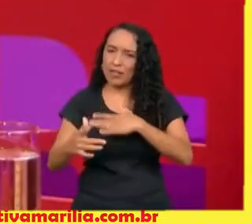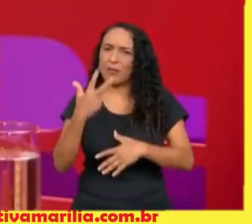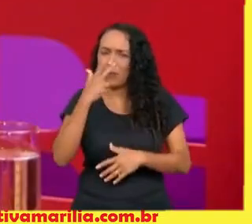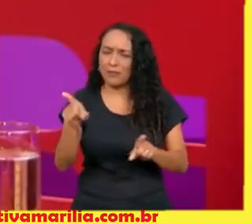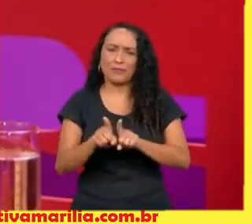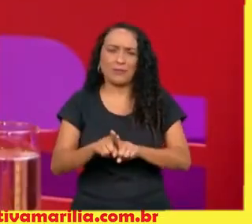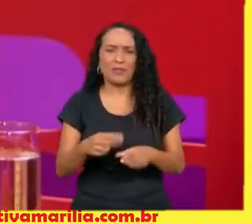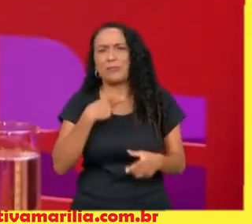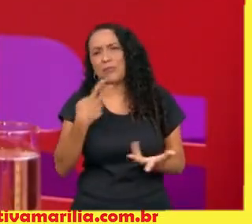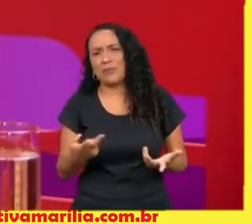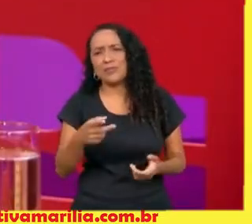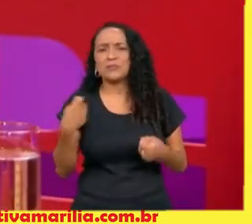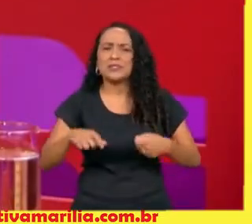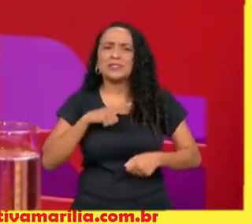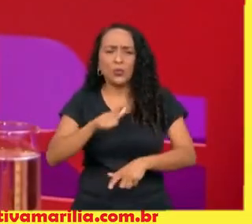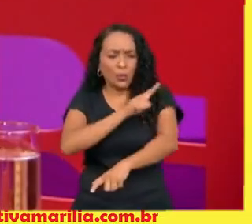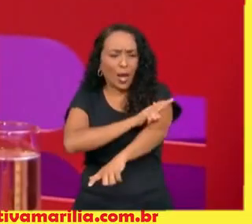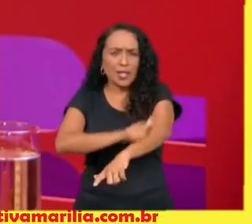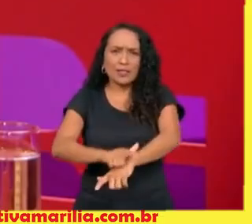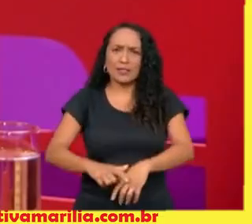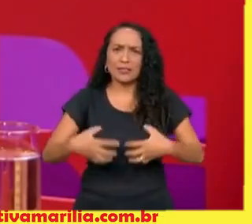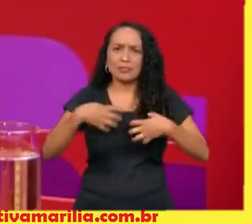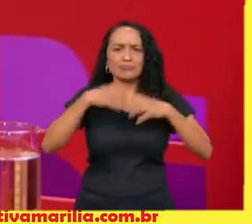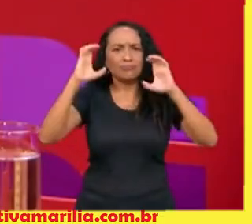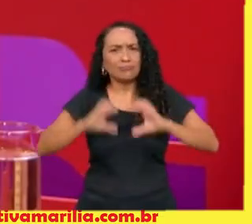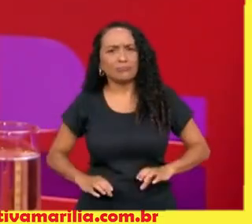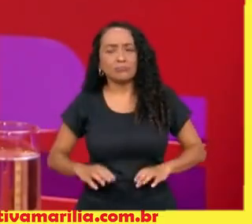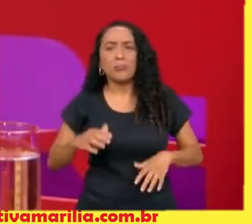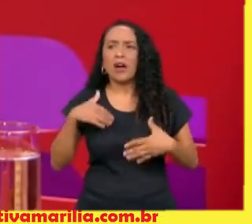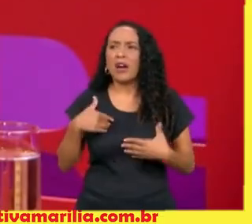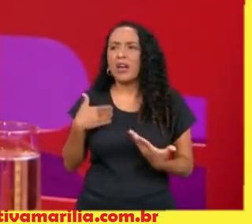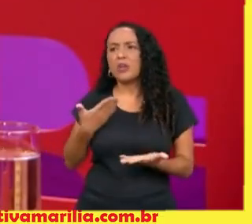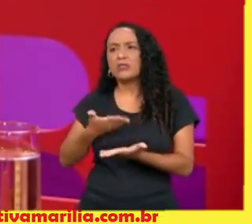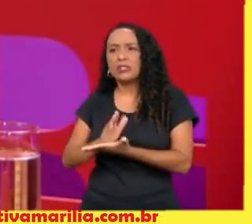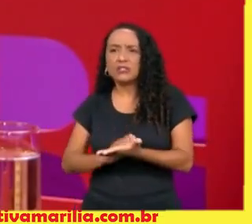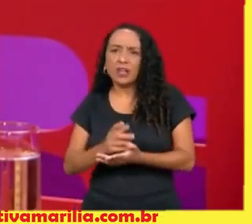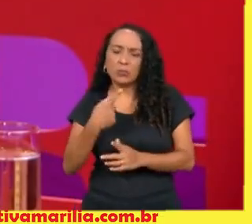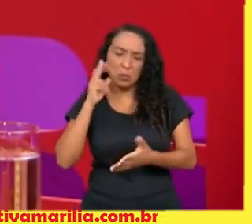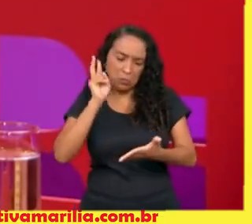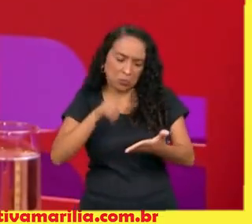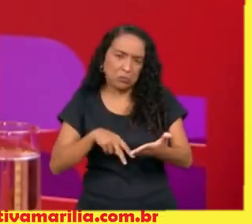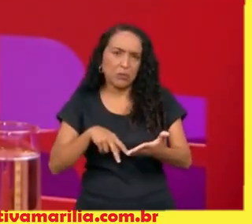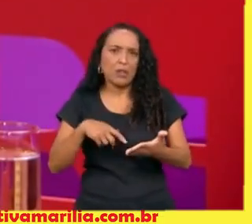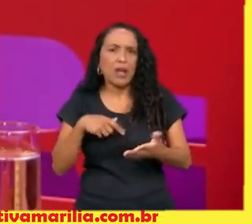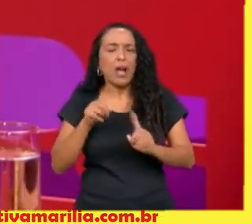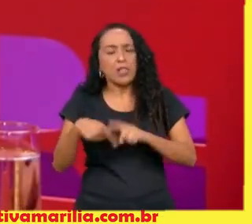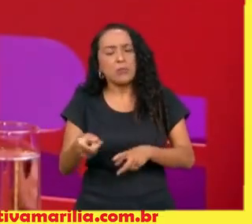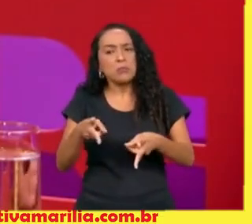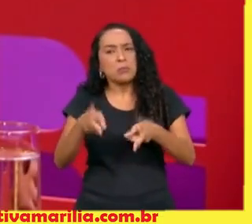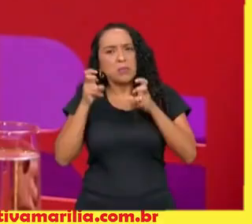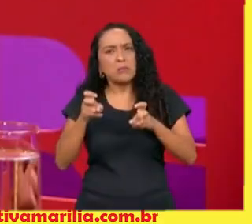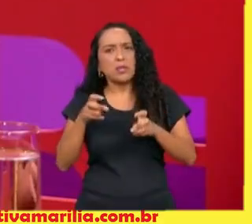educação. Considerar que, bom, fiquei chateada porque o fulano falou isso, mas depois eu entendi que ele errou e ele percebeu que errou, então